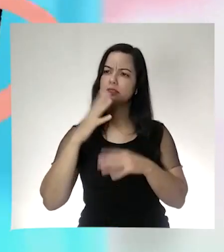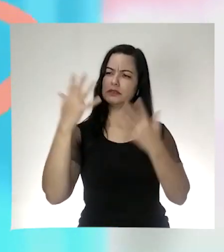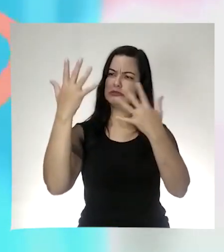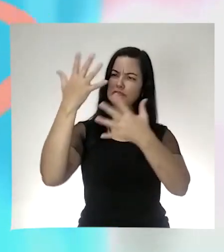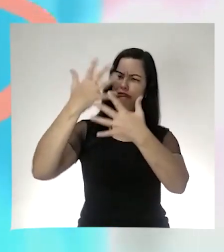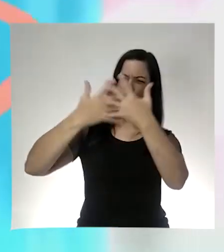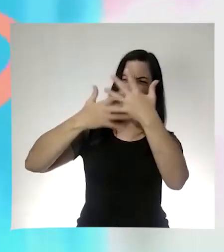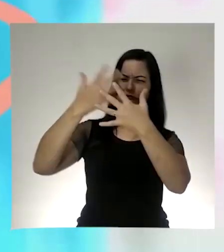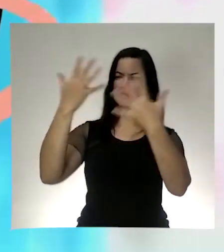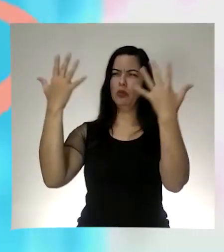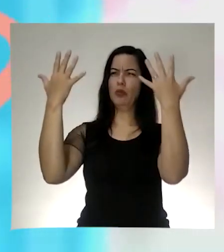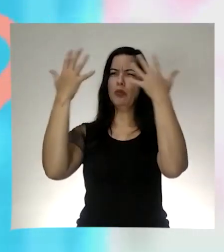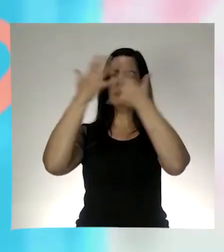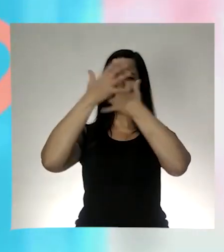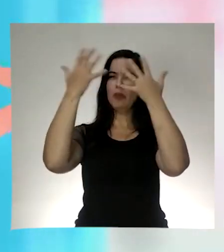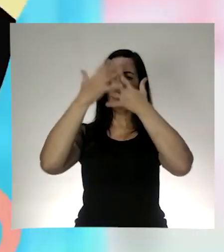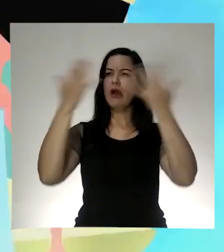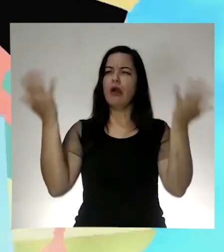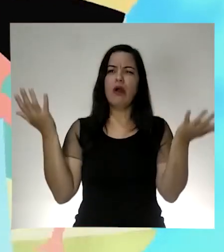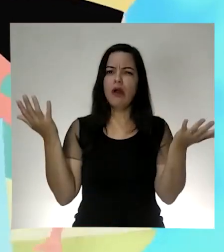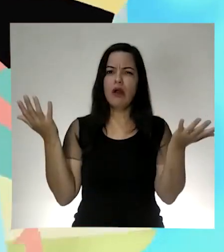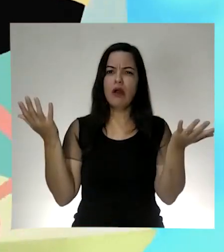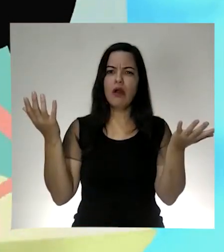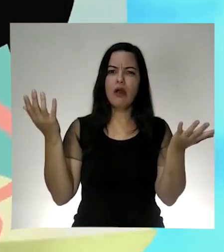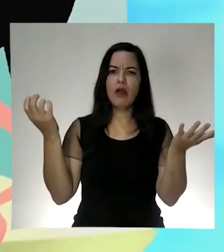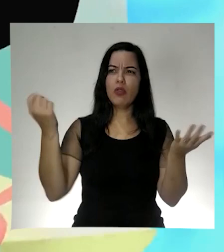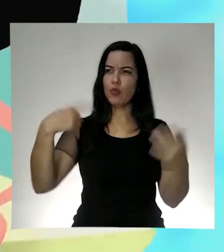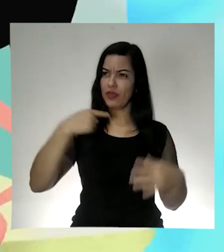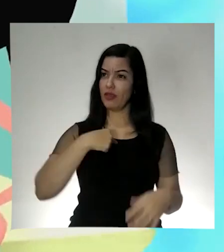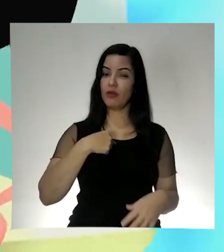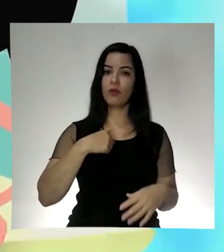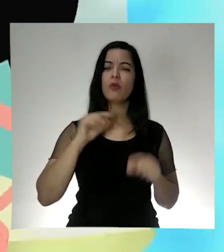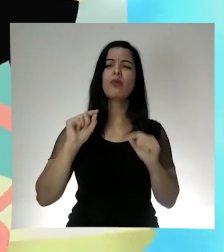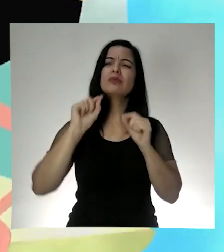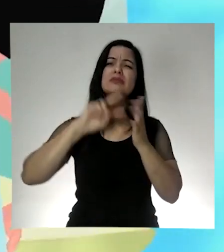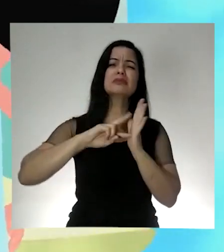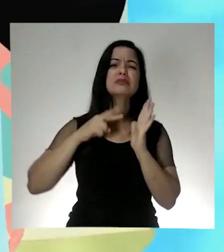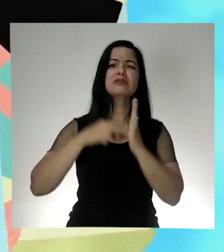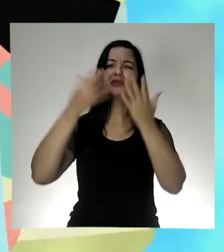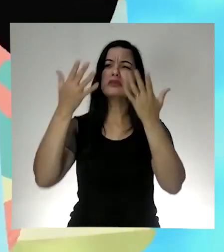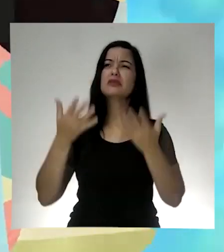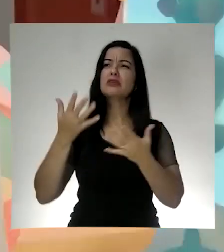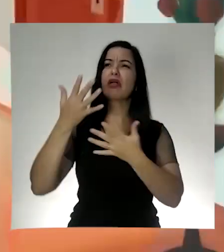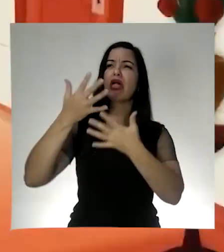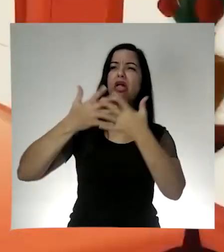mais embaçado do que eu? O que será que é isso?